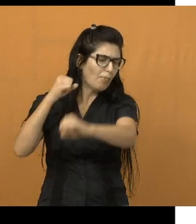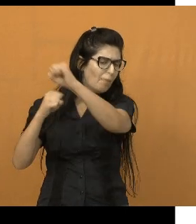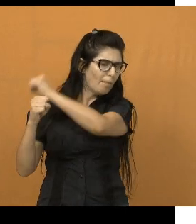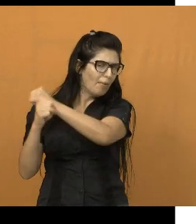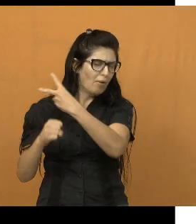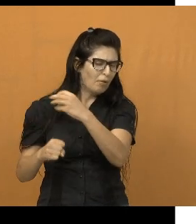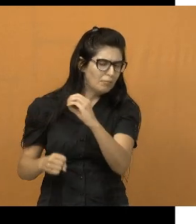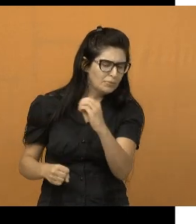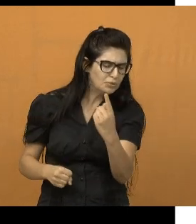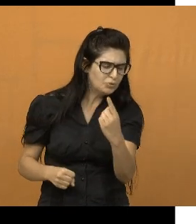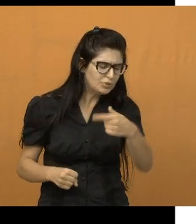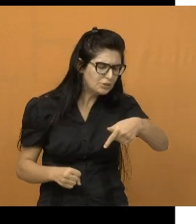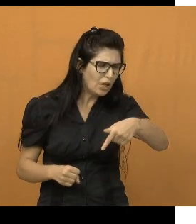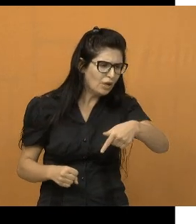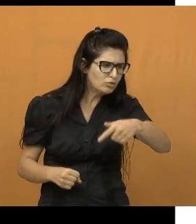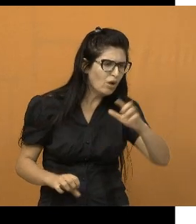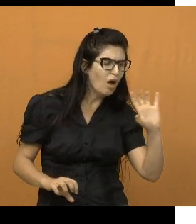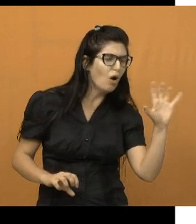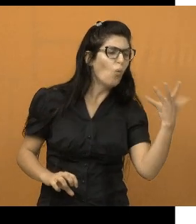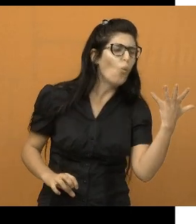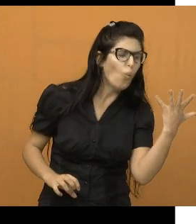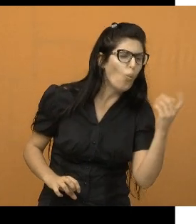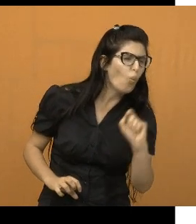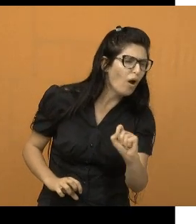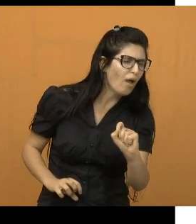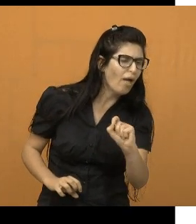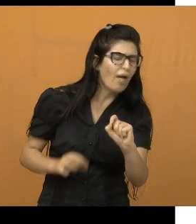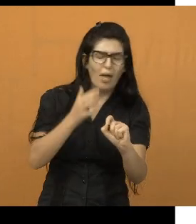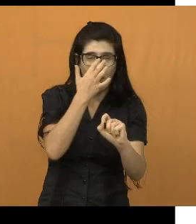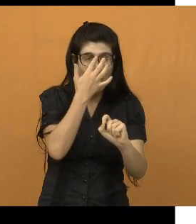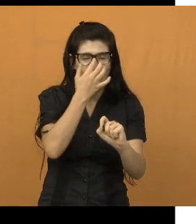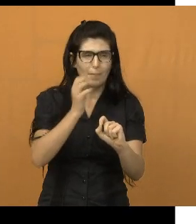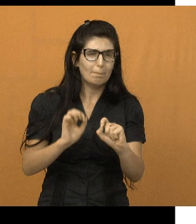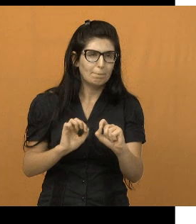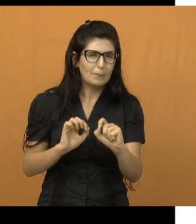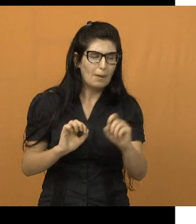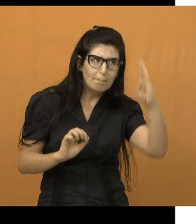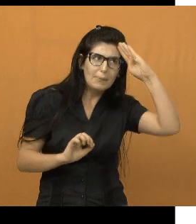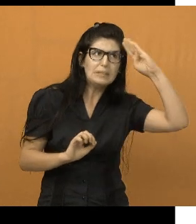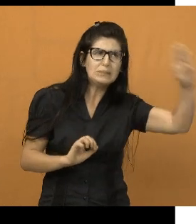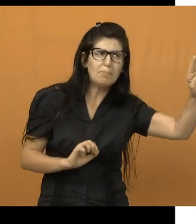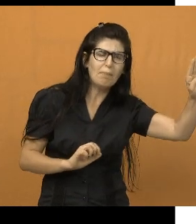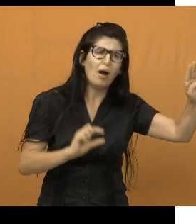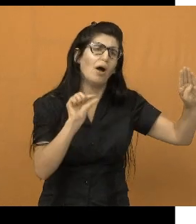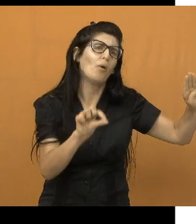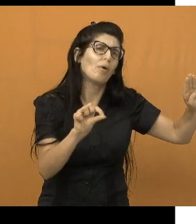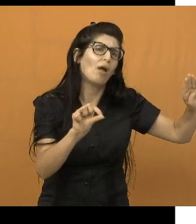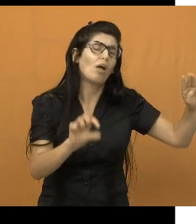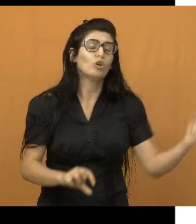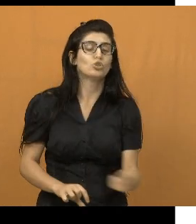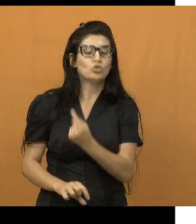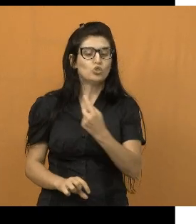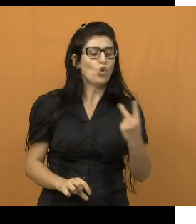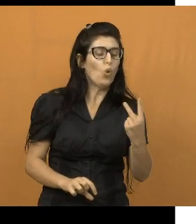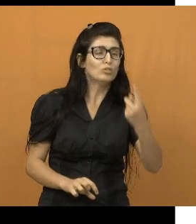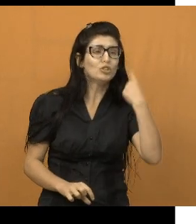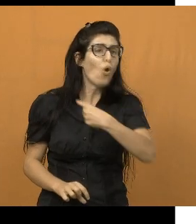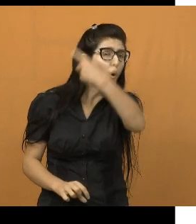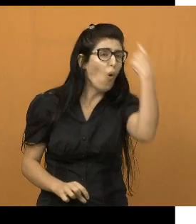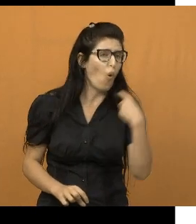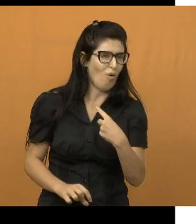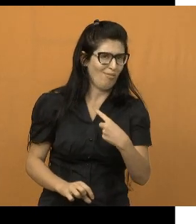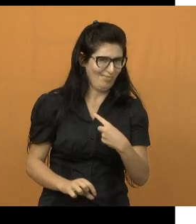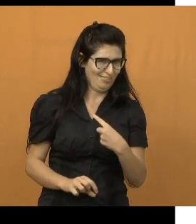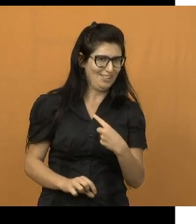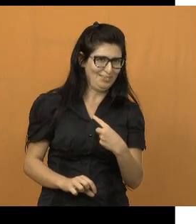aconteceram de forma predominante assim, com relação ao atendimento 12 horas. Ou seja,